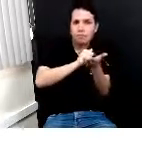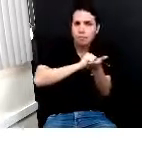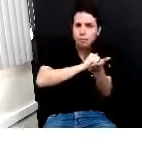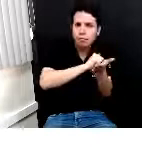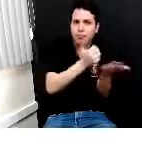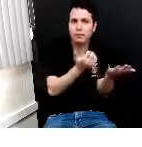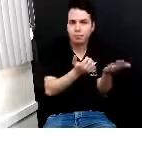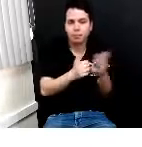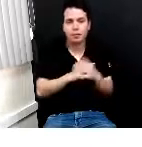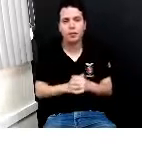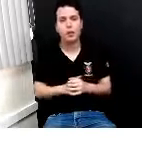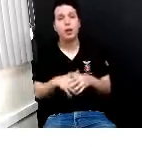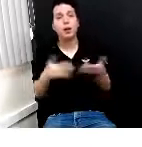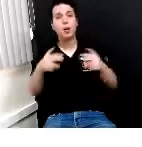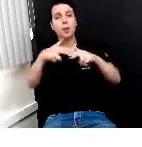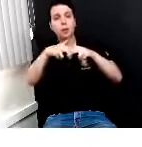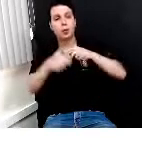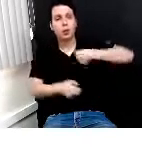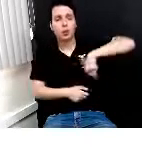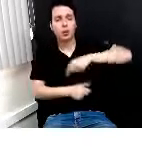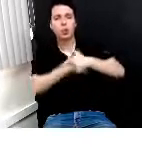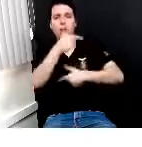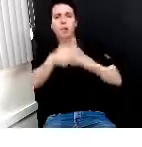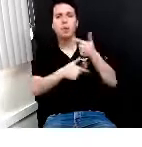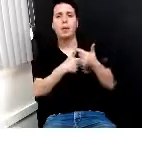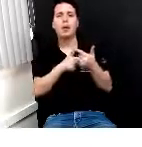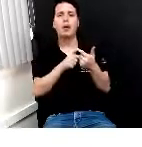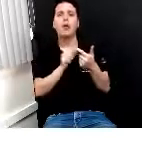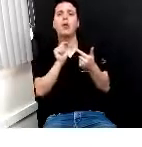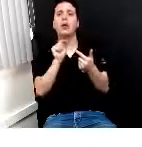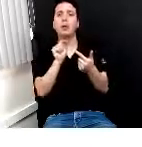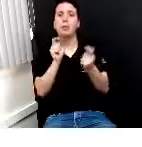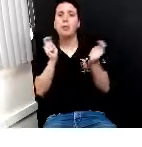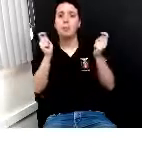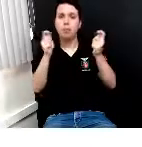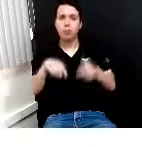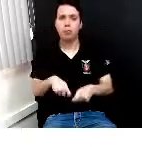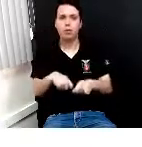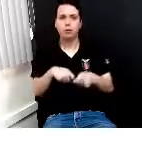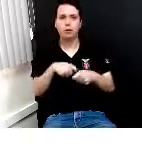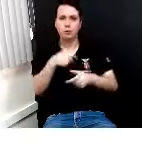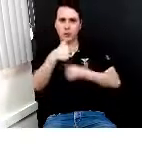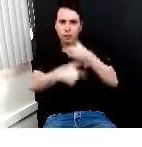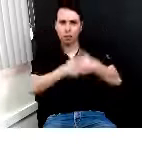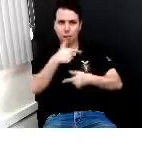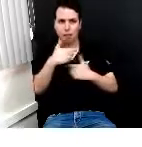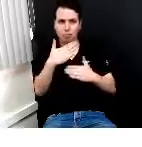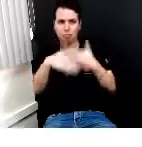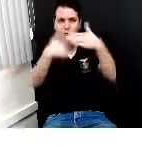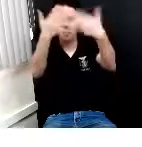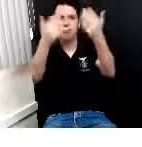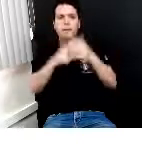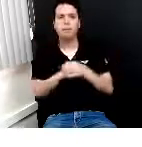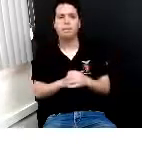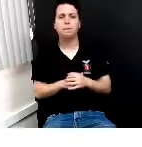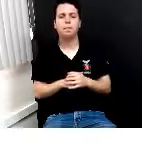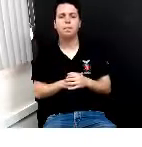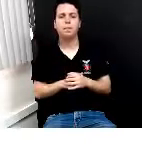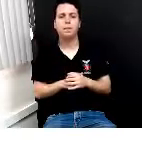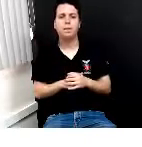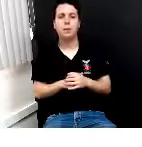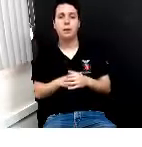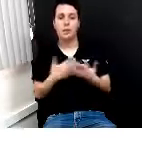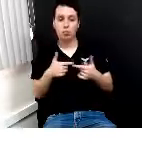gente trabalha com a ideia de possíveis ações, né, a serem desenvolvidas, e essas ações, a princípio,